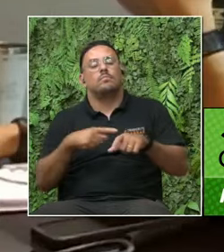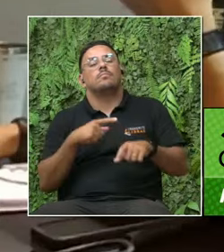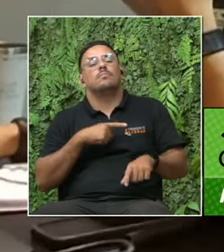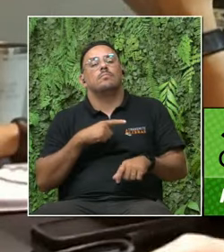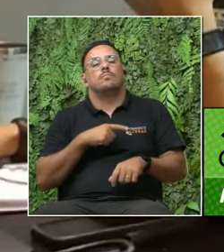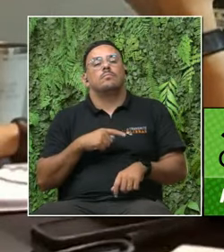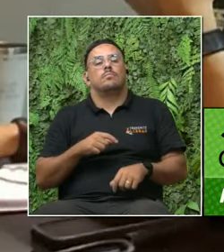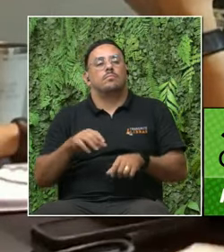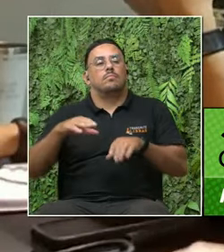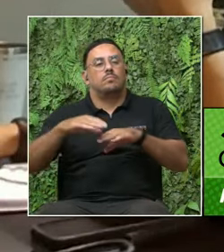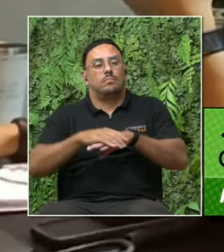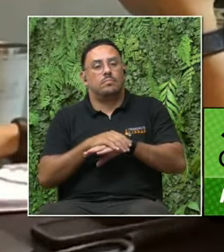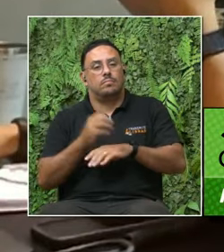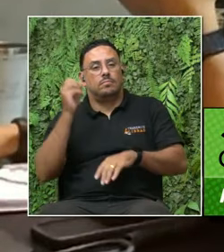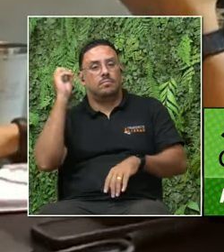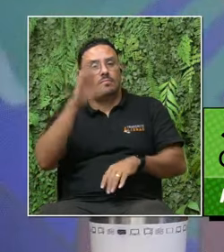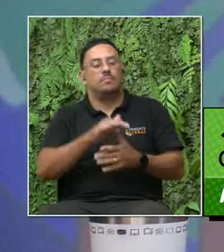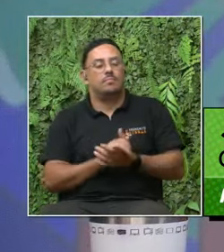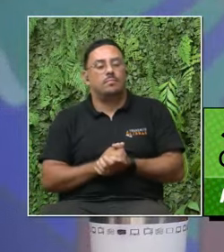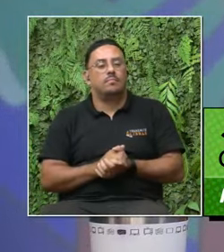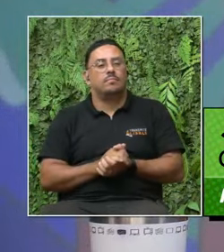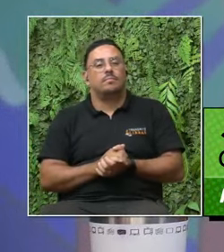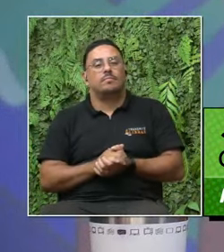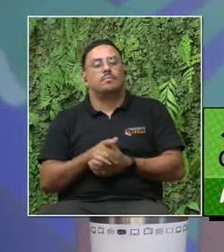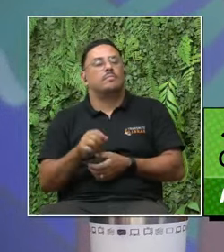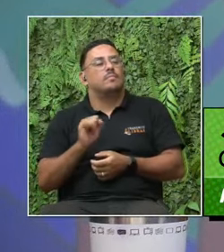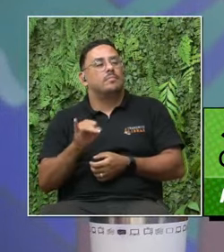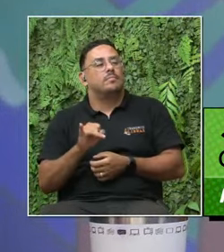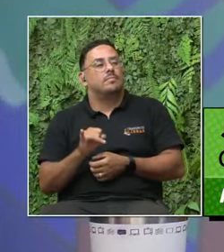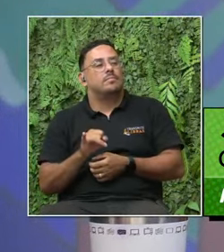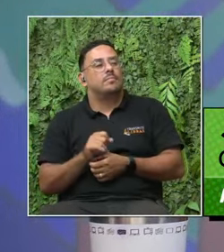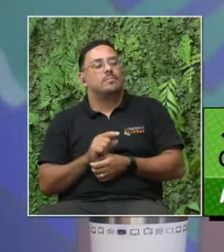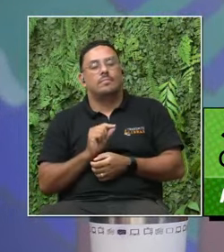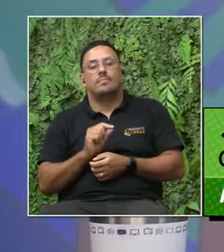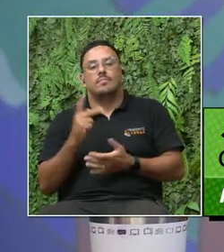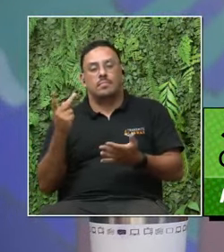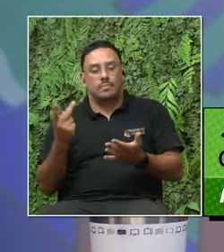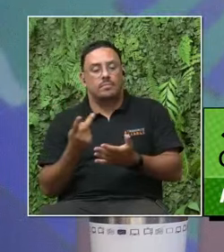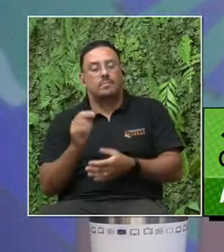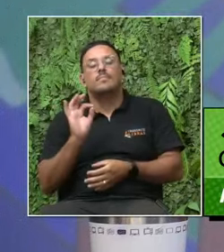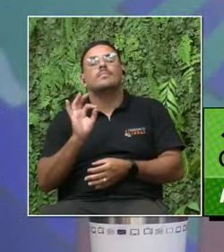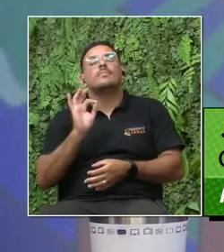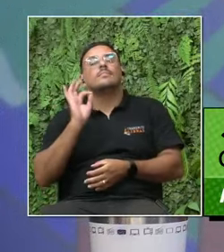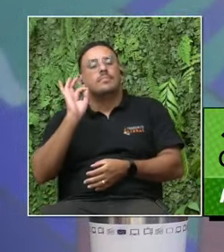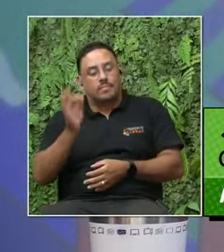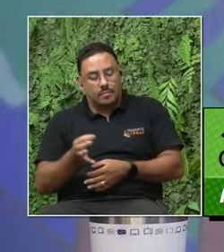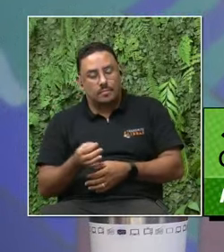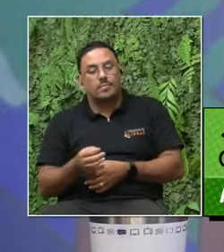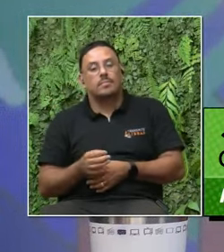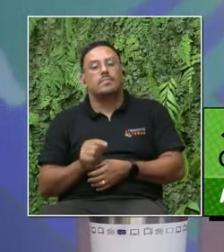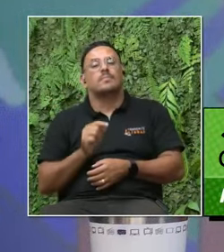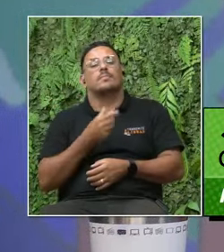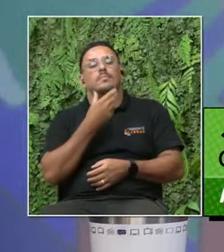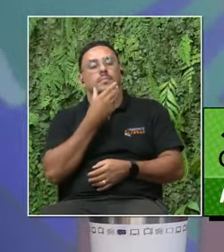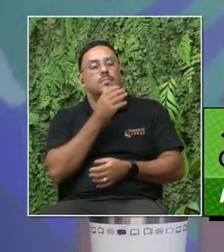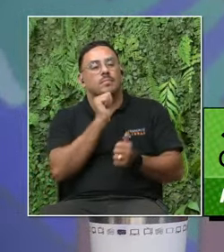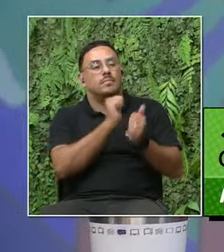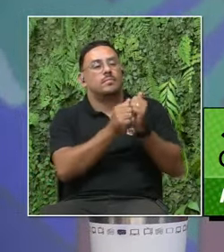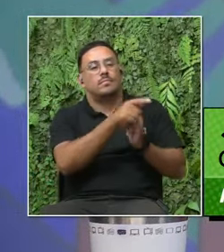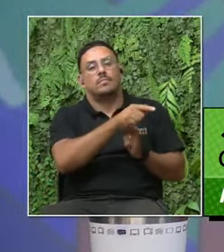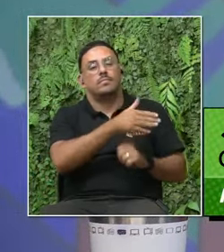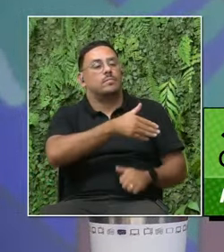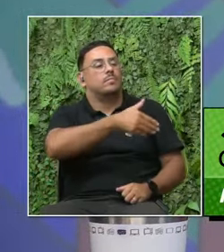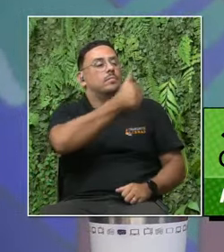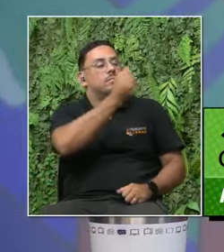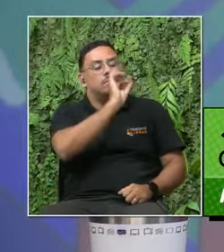meu tênis dentro do campo viu Bob Claro não e se passar alguém aí é isso mesmo n os os artistas eles são a prioridade